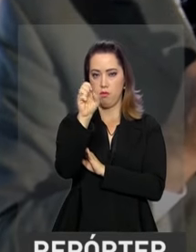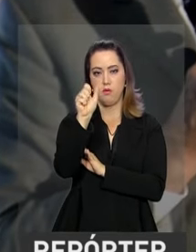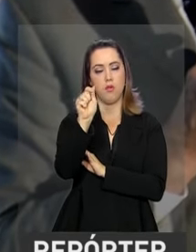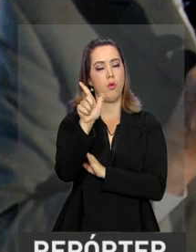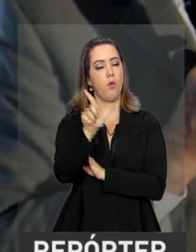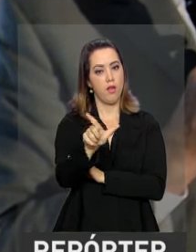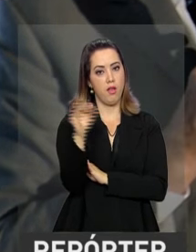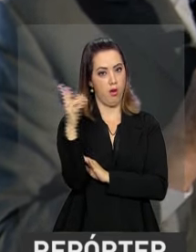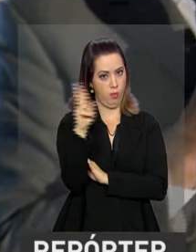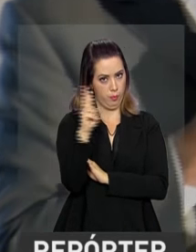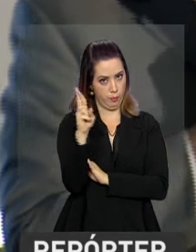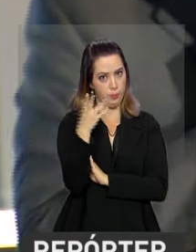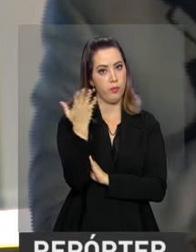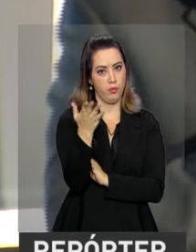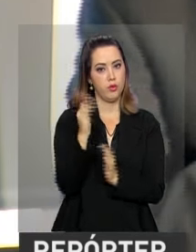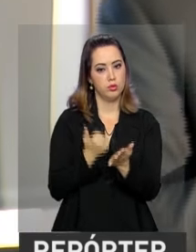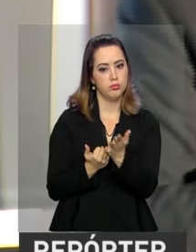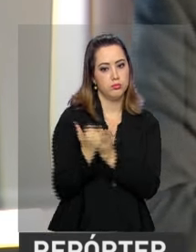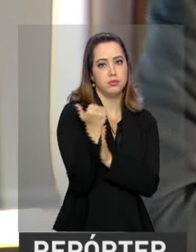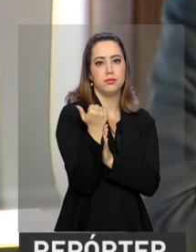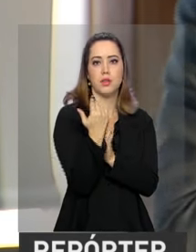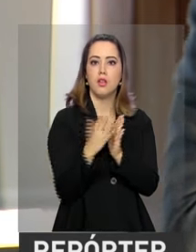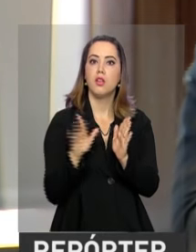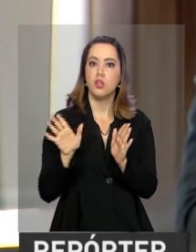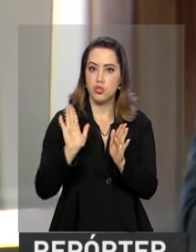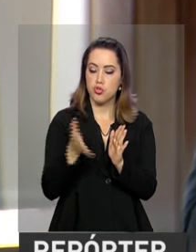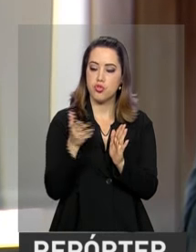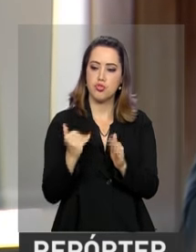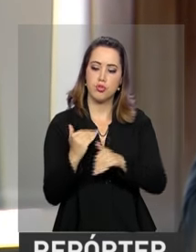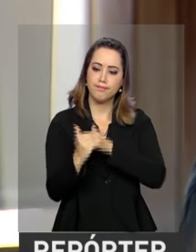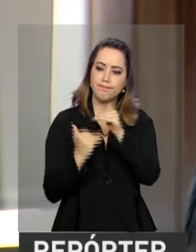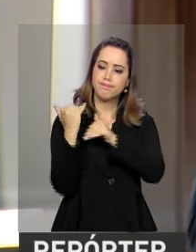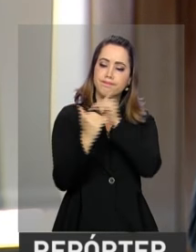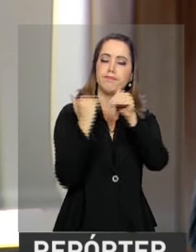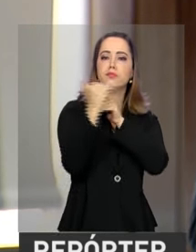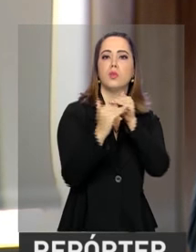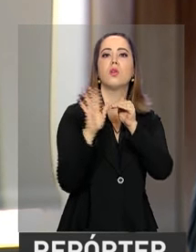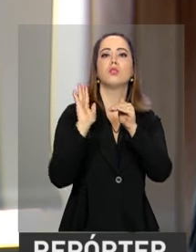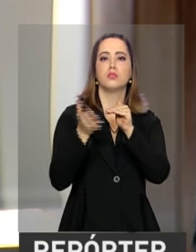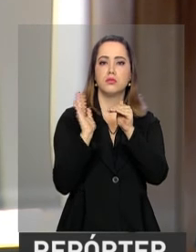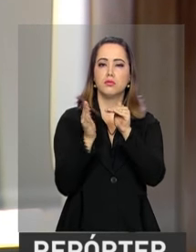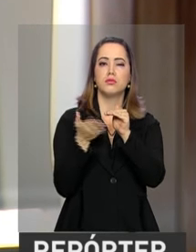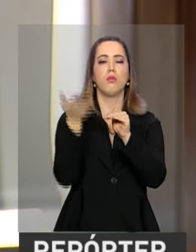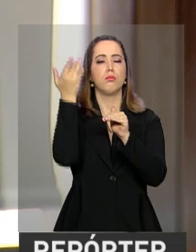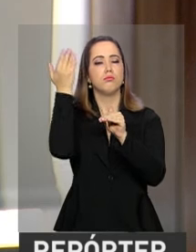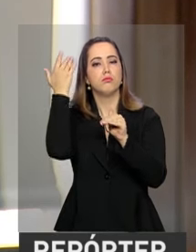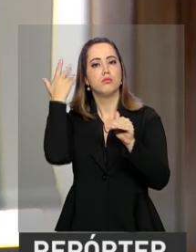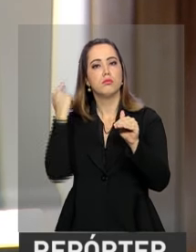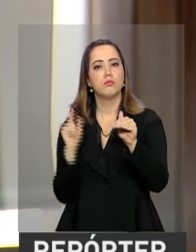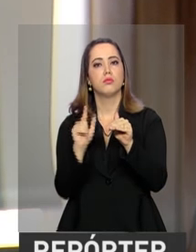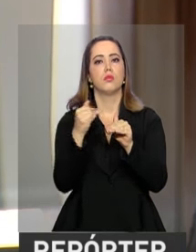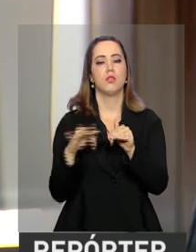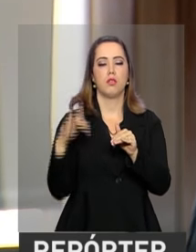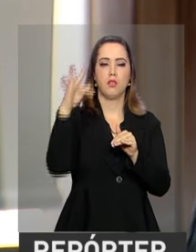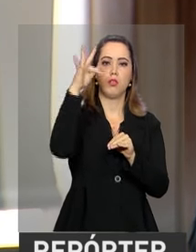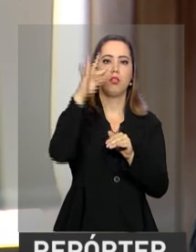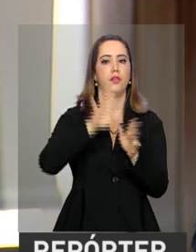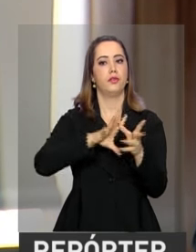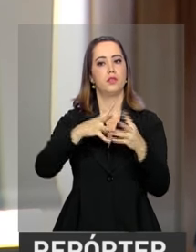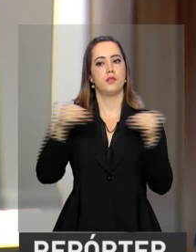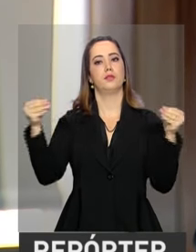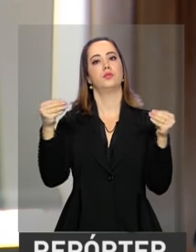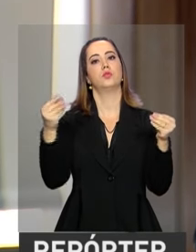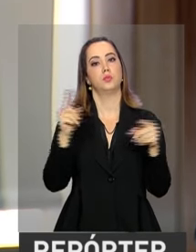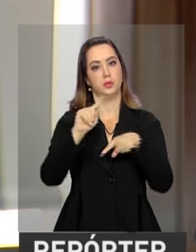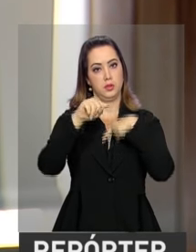da pobreza, né, por poder ter uma economia organizada no país e a inflação desaparecer. Depois da